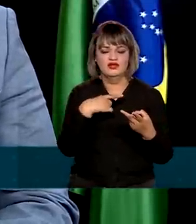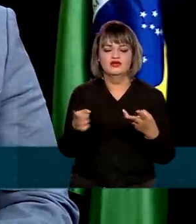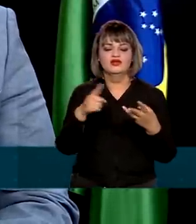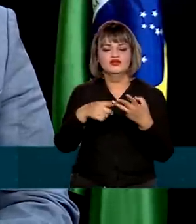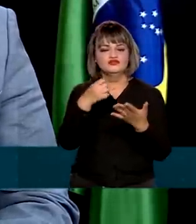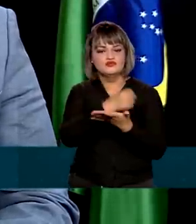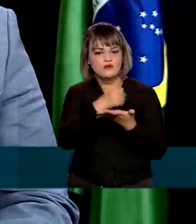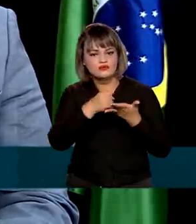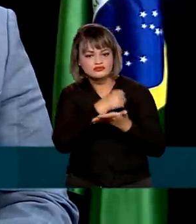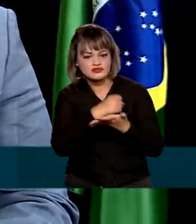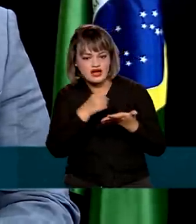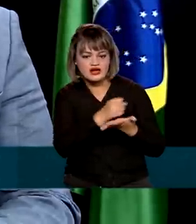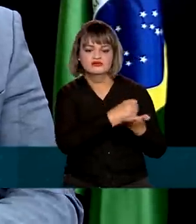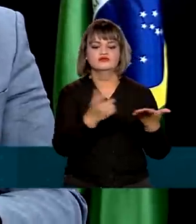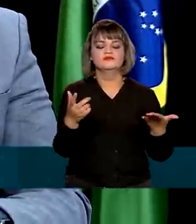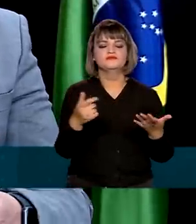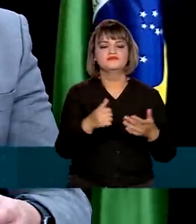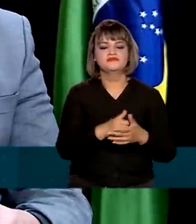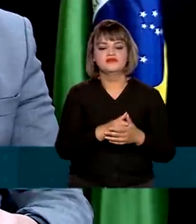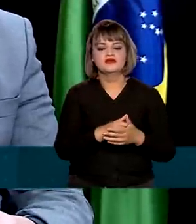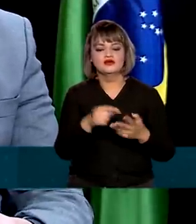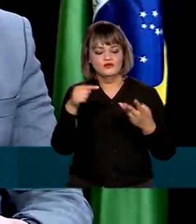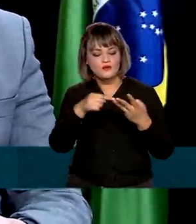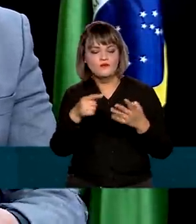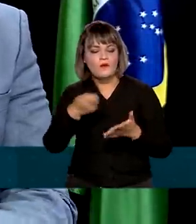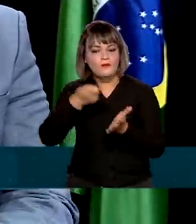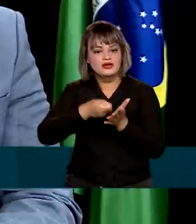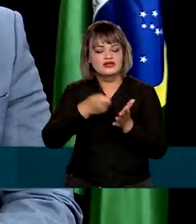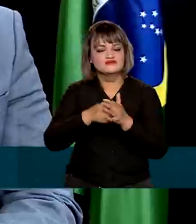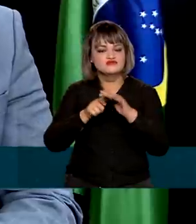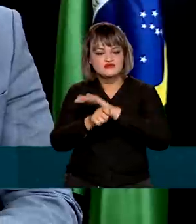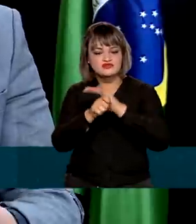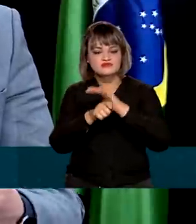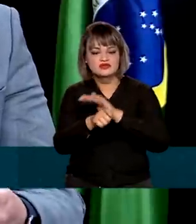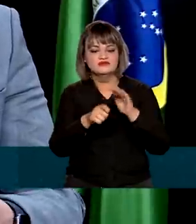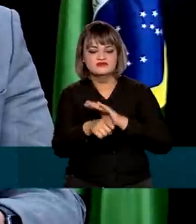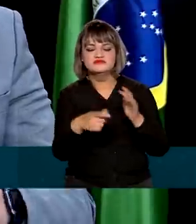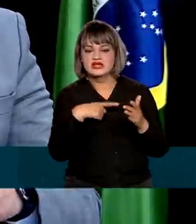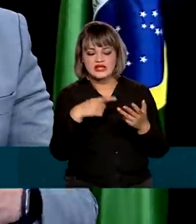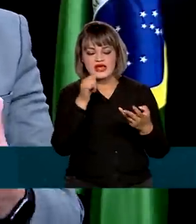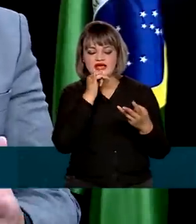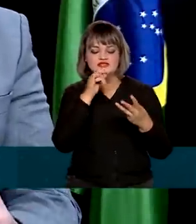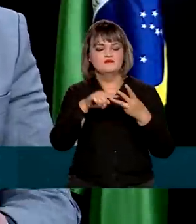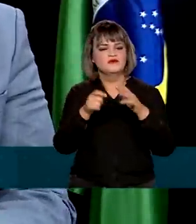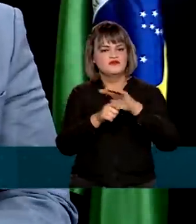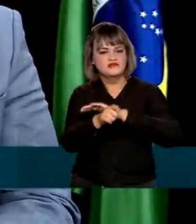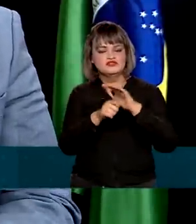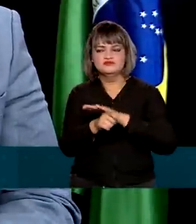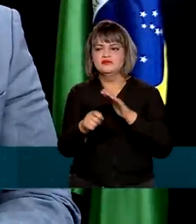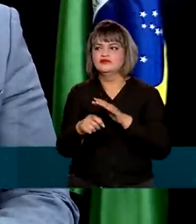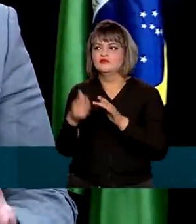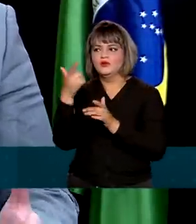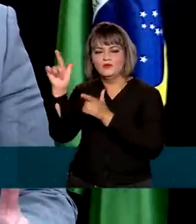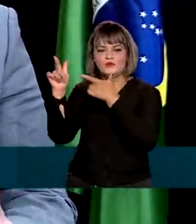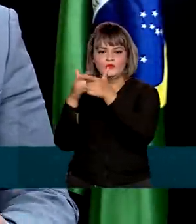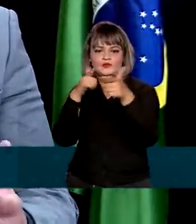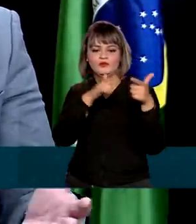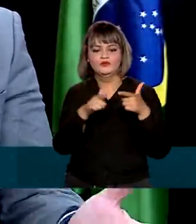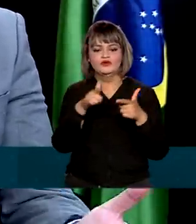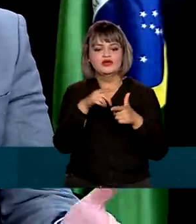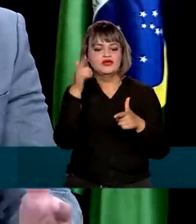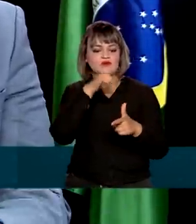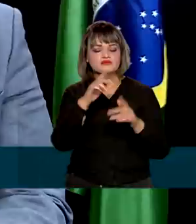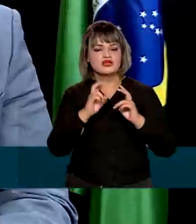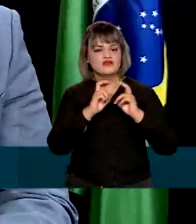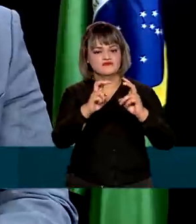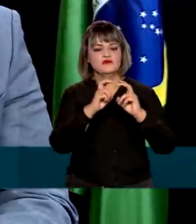de contrato de concessão existentes com obrigações de investimentos inclusive investimentos no outras malhas e assim